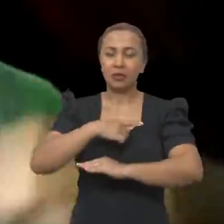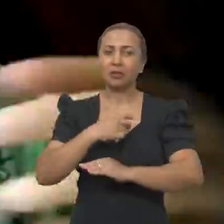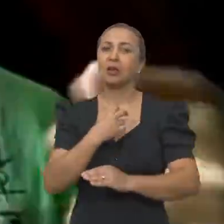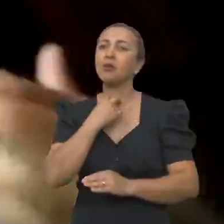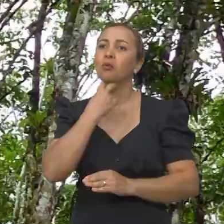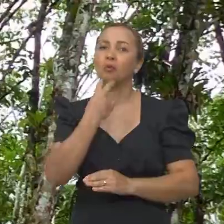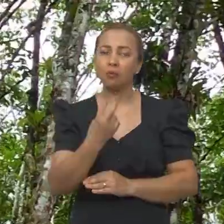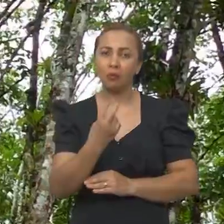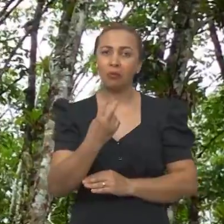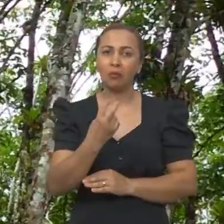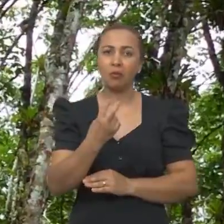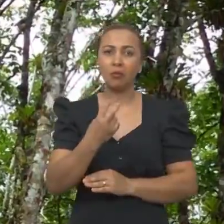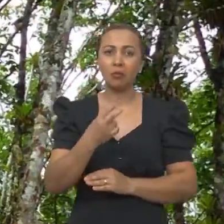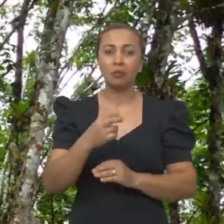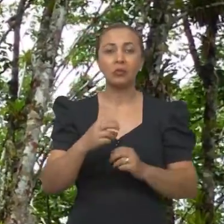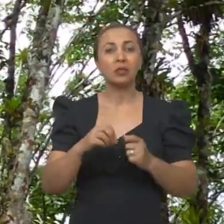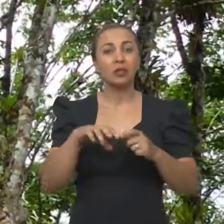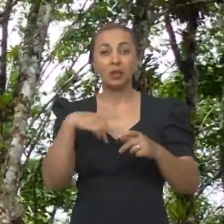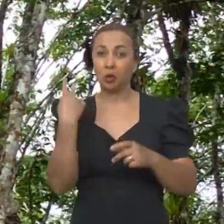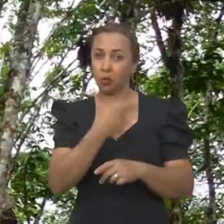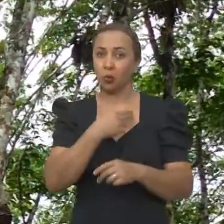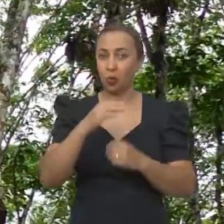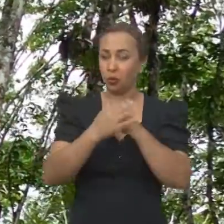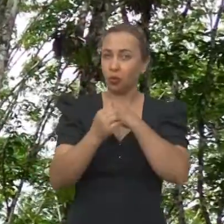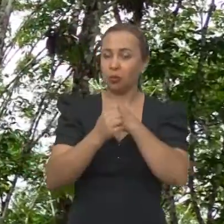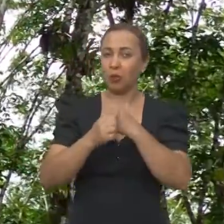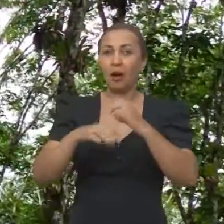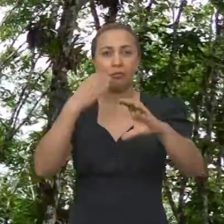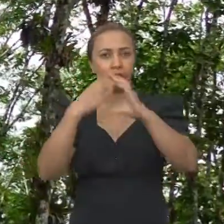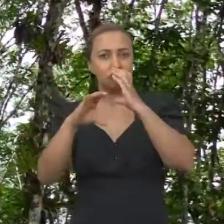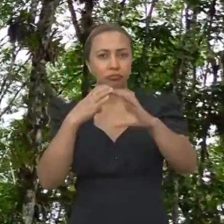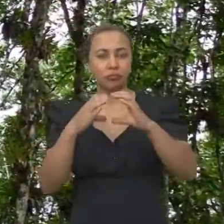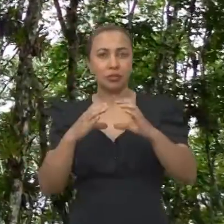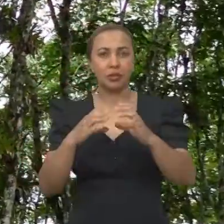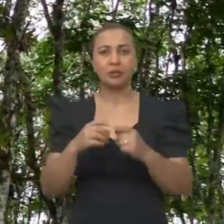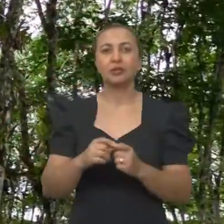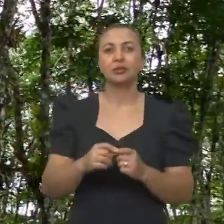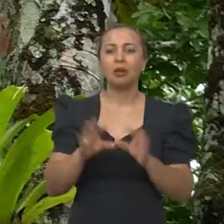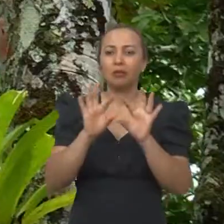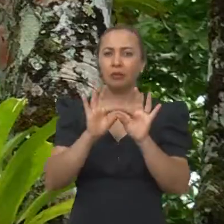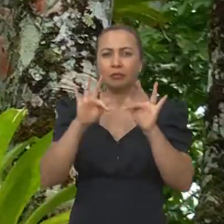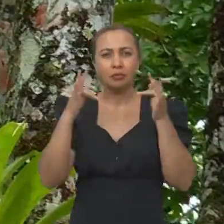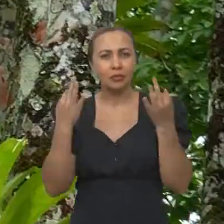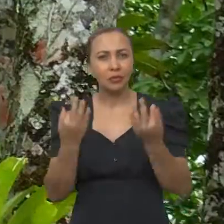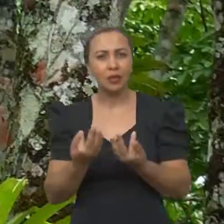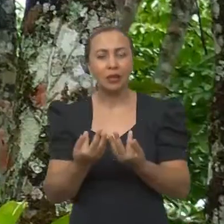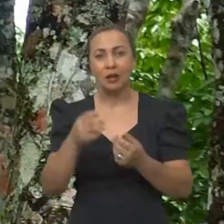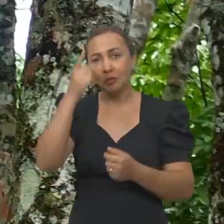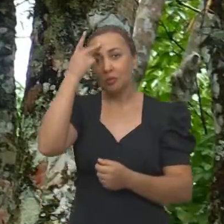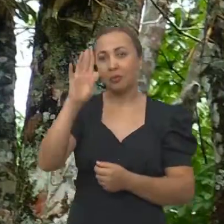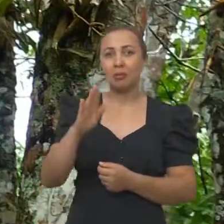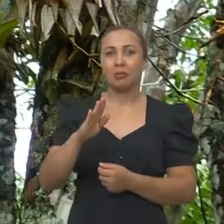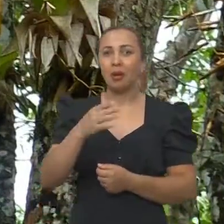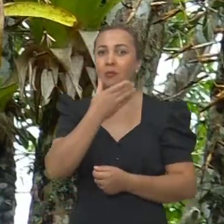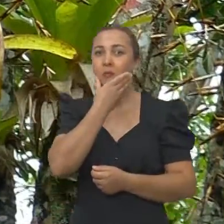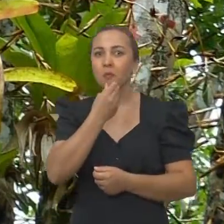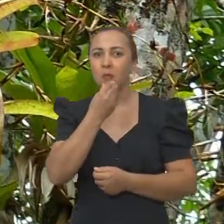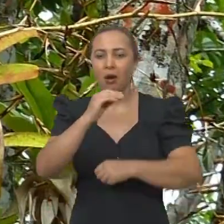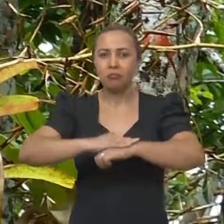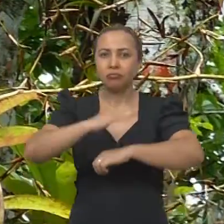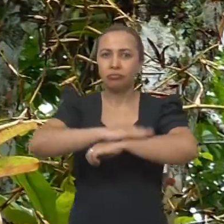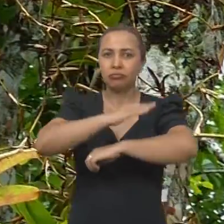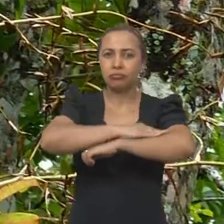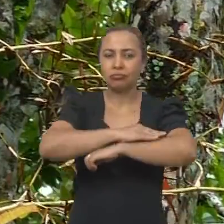eles emitem, né, sons que a gente chama de cantos, né, ou vocalizações, com a finalidade, né, dos machos